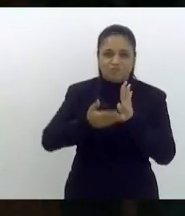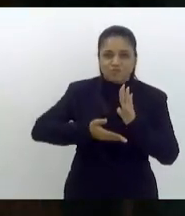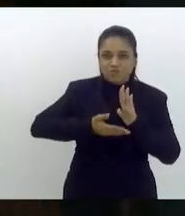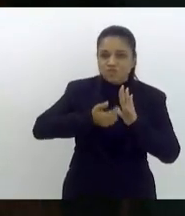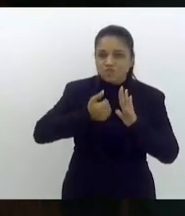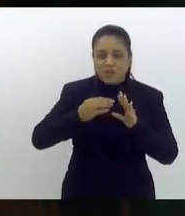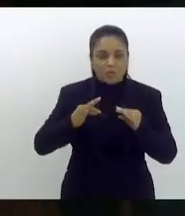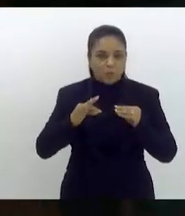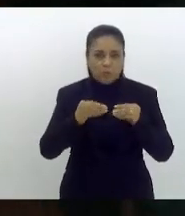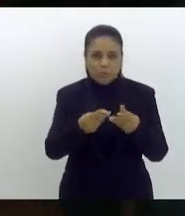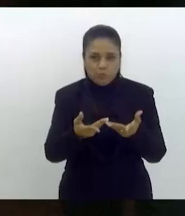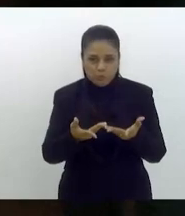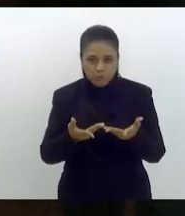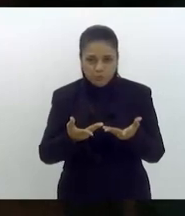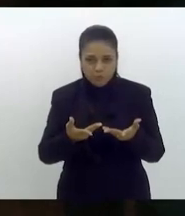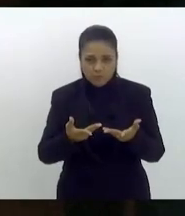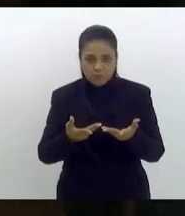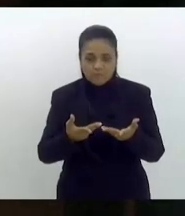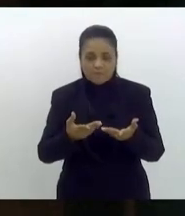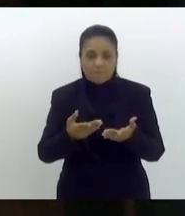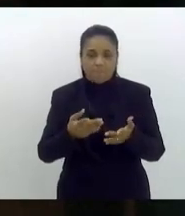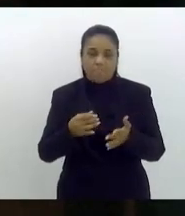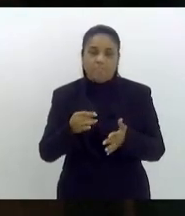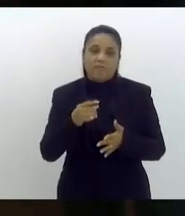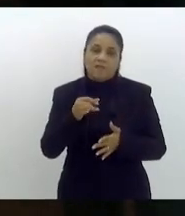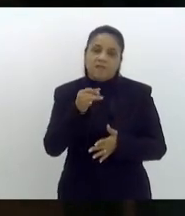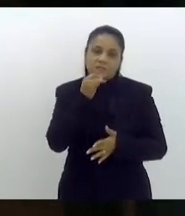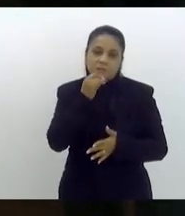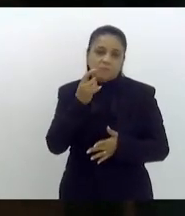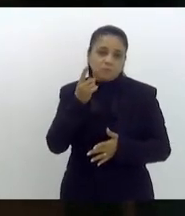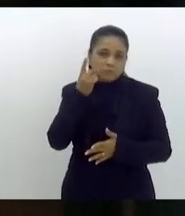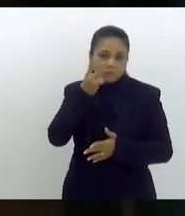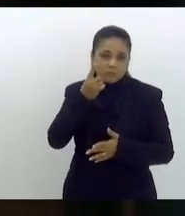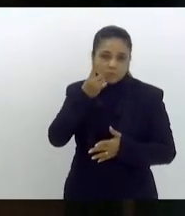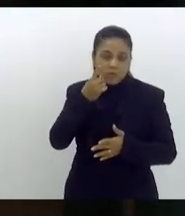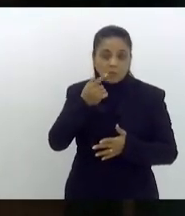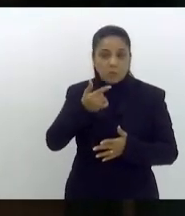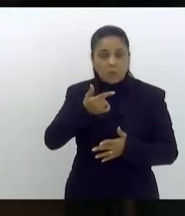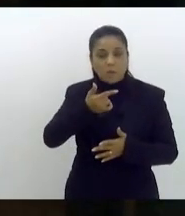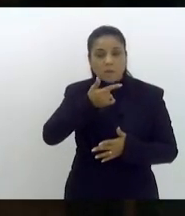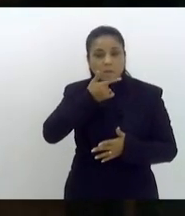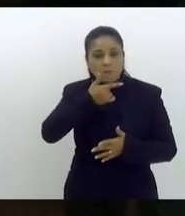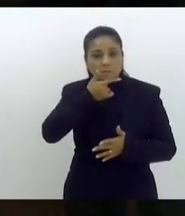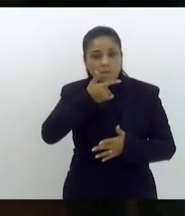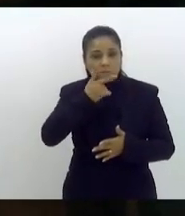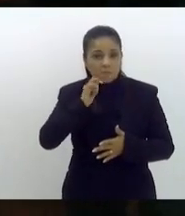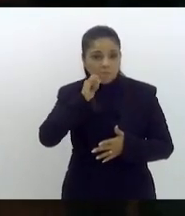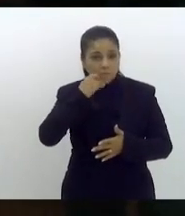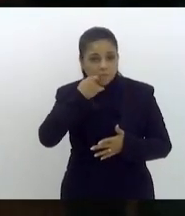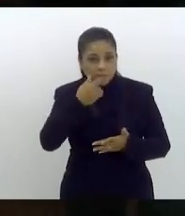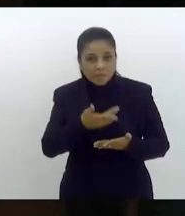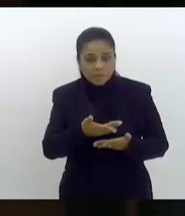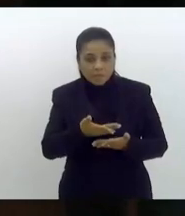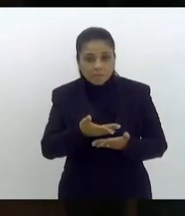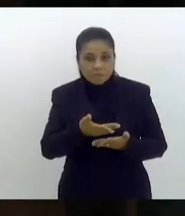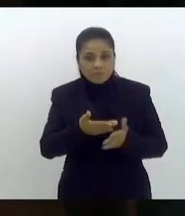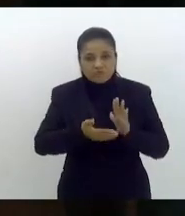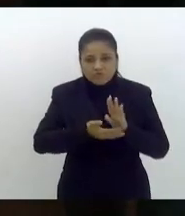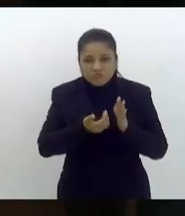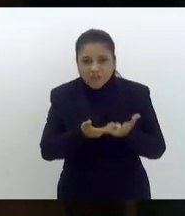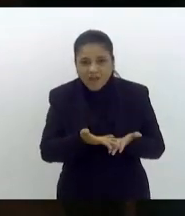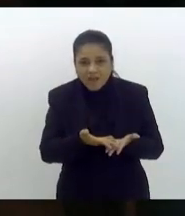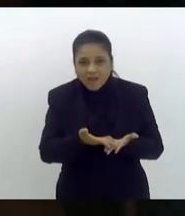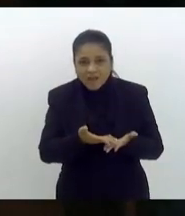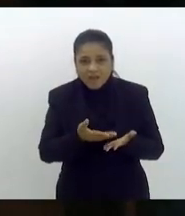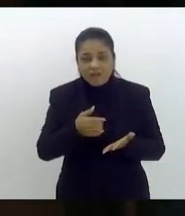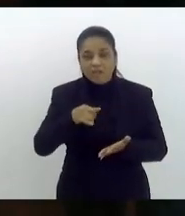demais por exemplo como um deputado citou tirar o pão de queijo não dá para tirar o pão de queijo pão de queijo tem que estar ali não dá